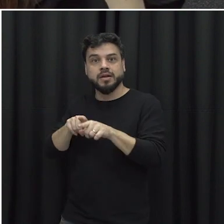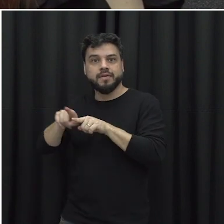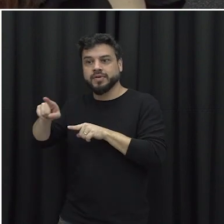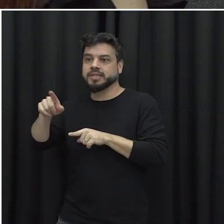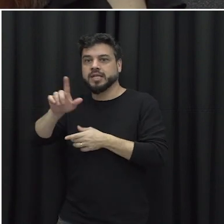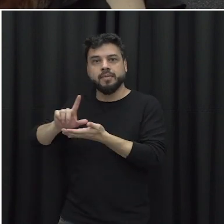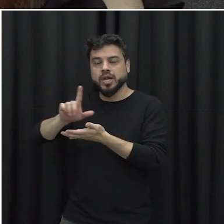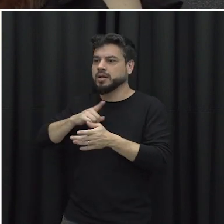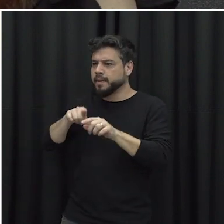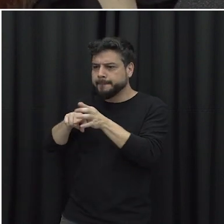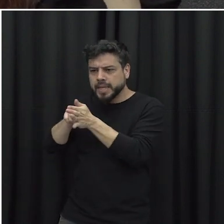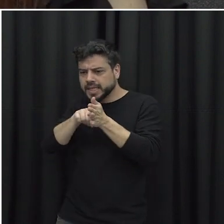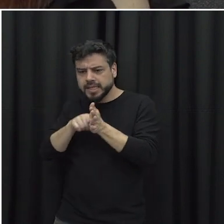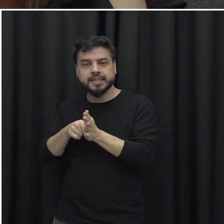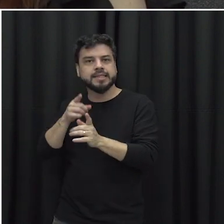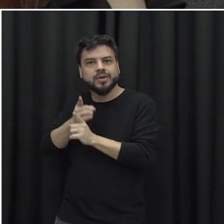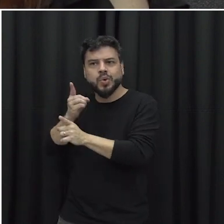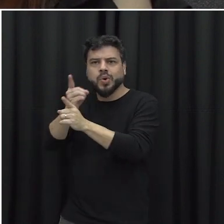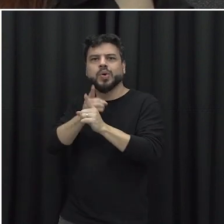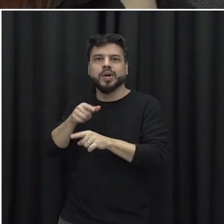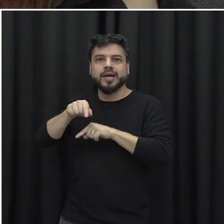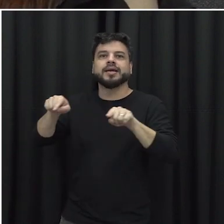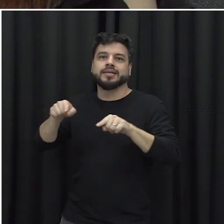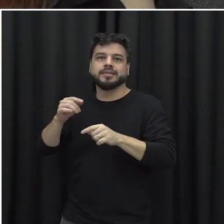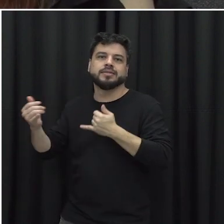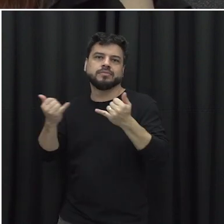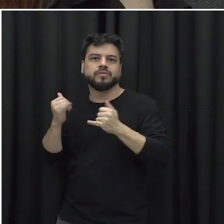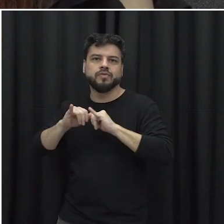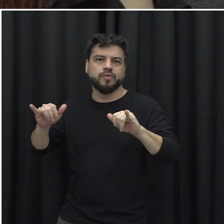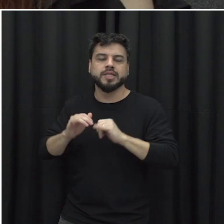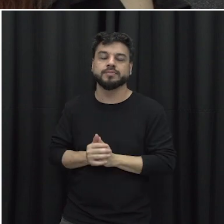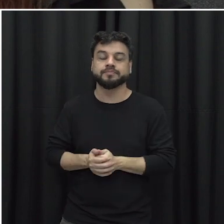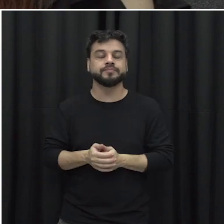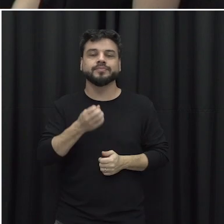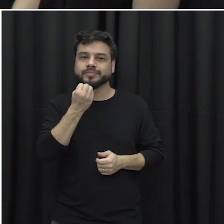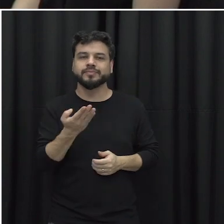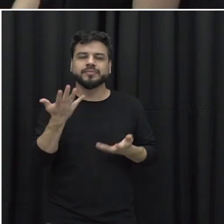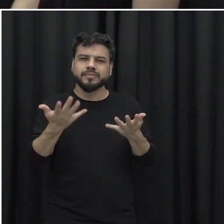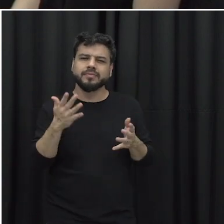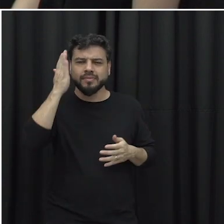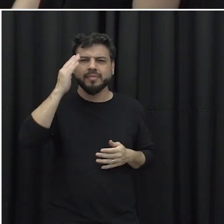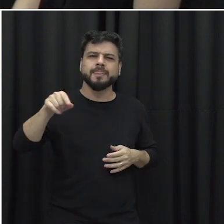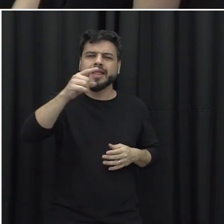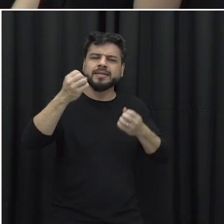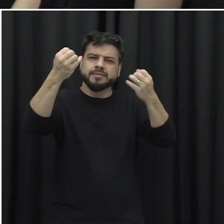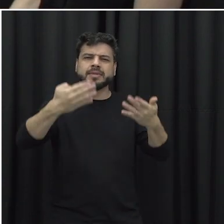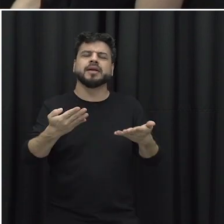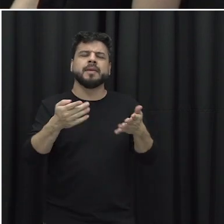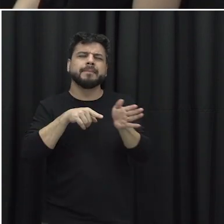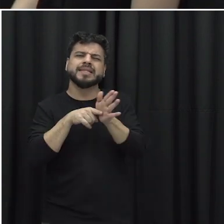laboratório, dentro da área de pesquisa aí dessas 2 doenças. Eu queria que vocês falassem um pouquinho mais sobre essa pesquisa com animais que vocês